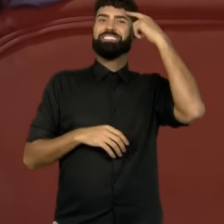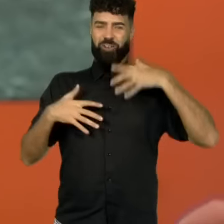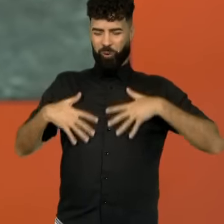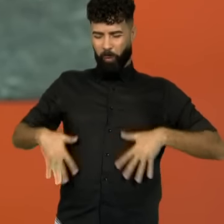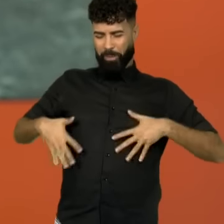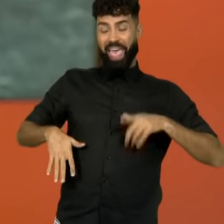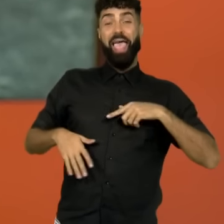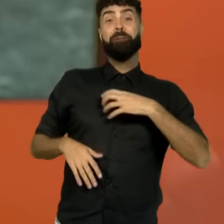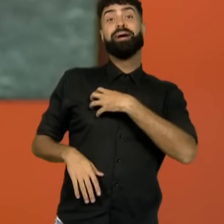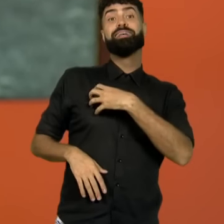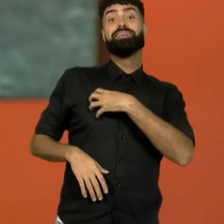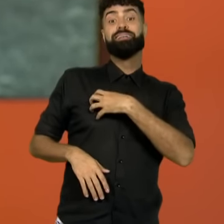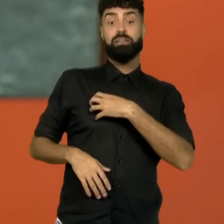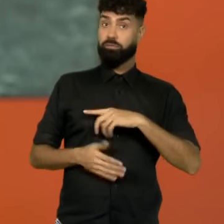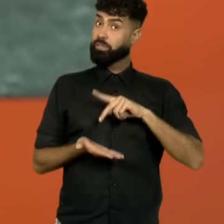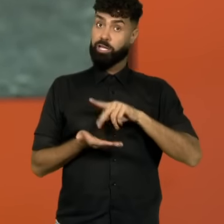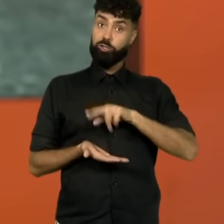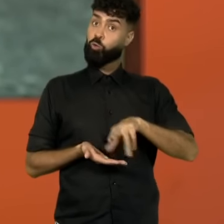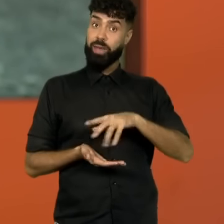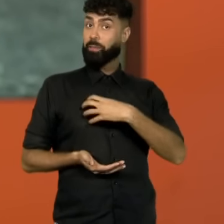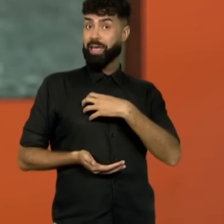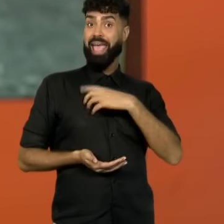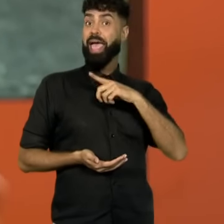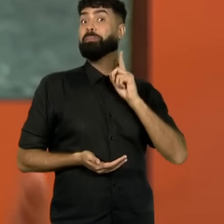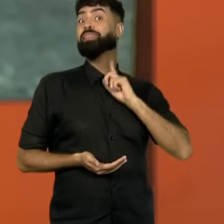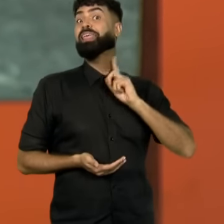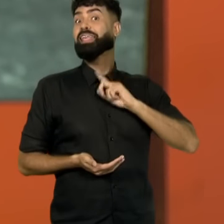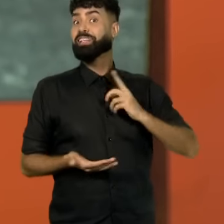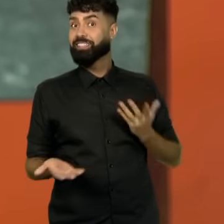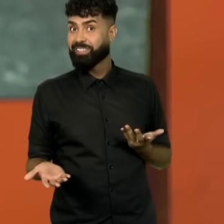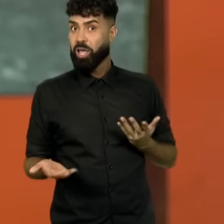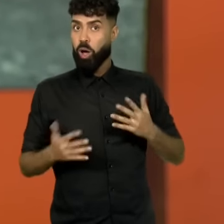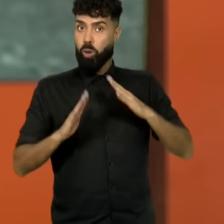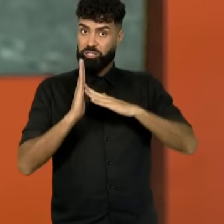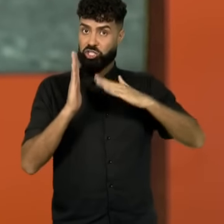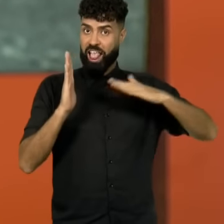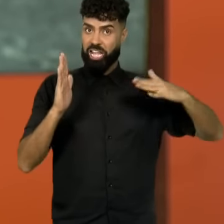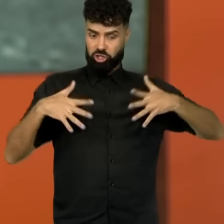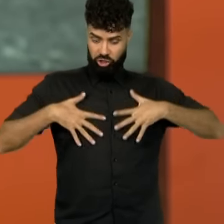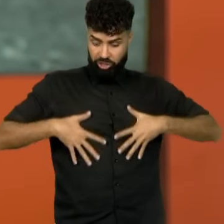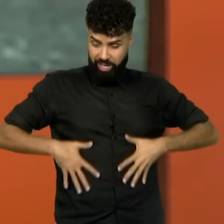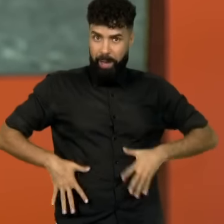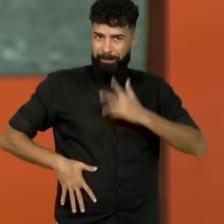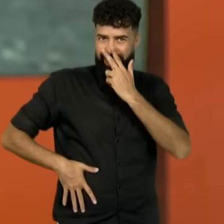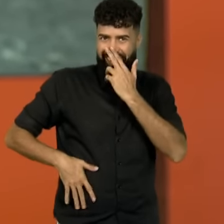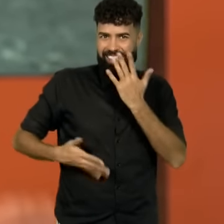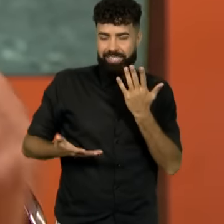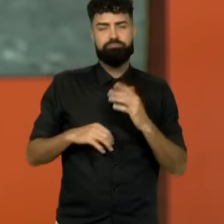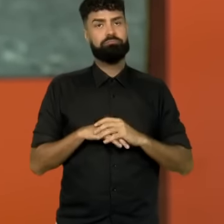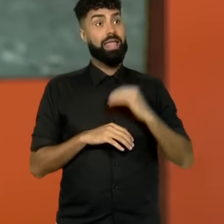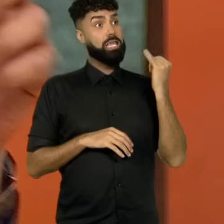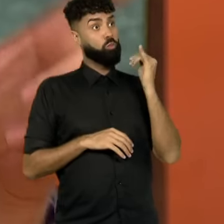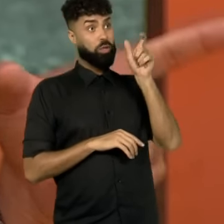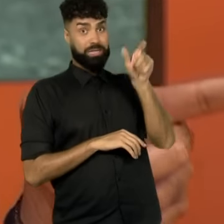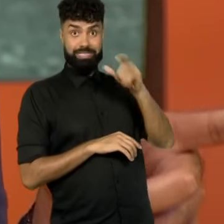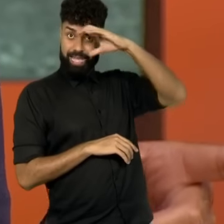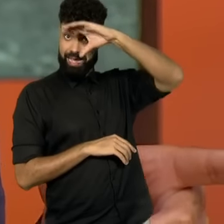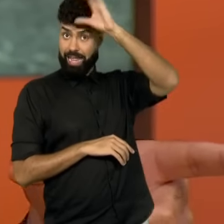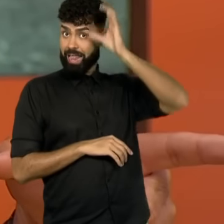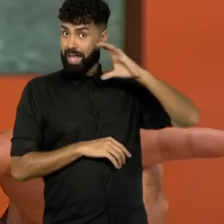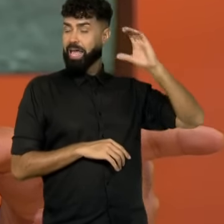ela era baiana. E no fundo não era, era mineira. Mineira. Então a importância da Clara, ela está para além da